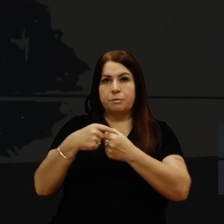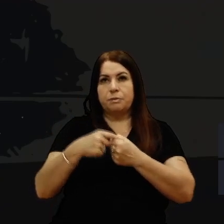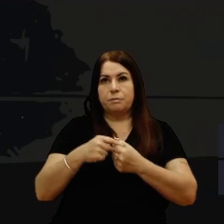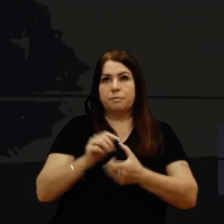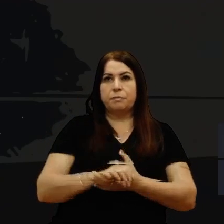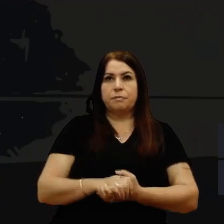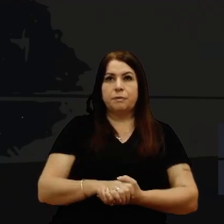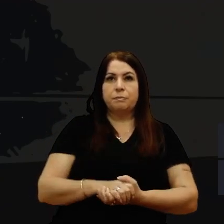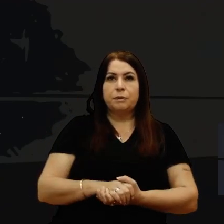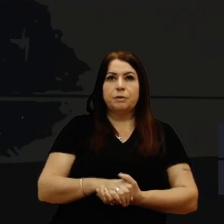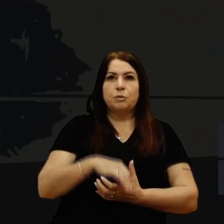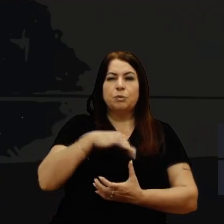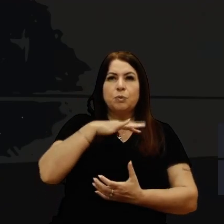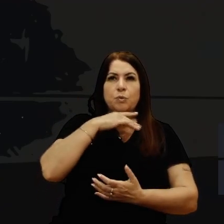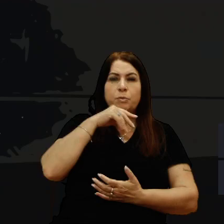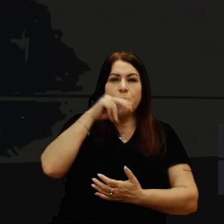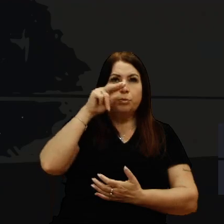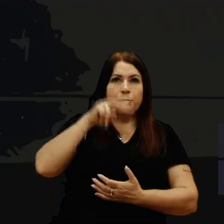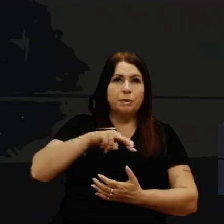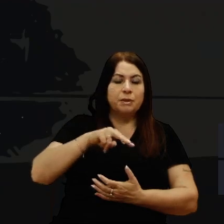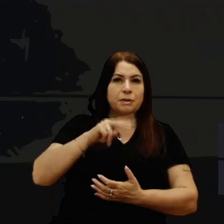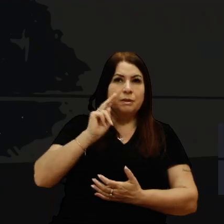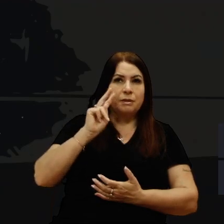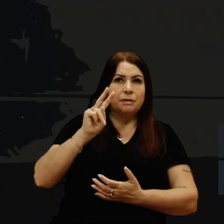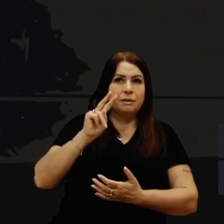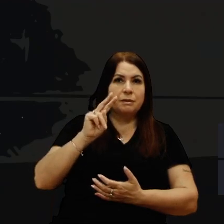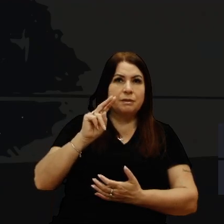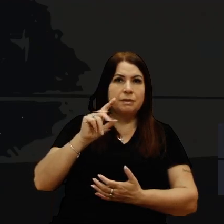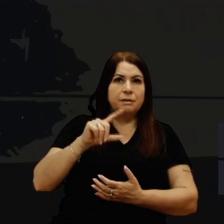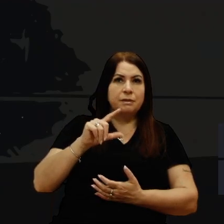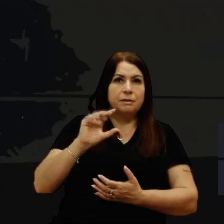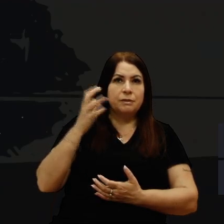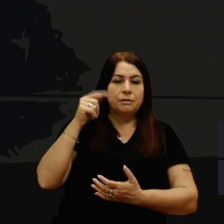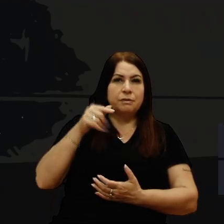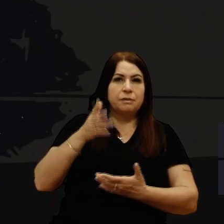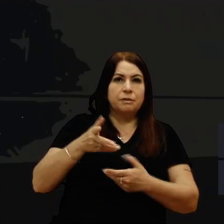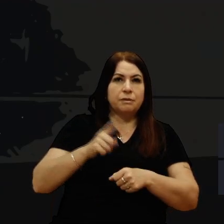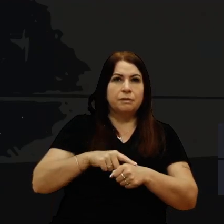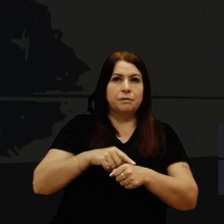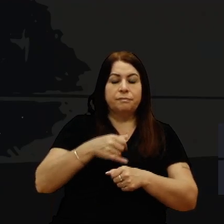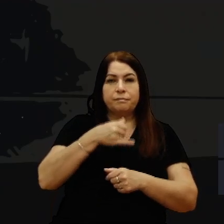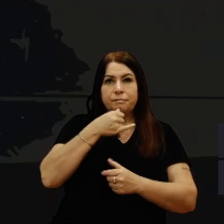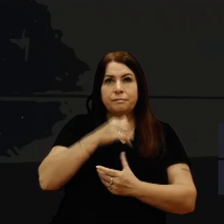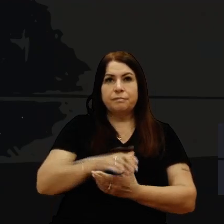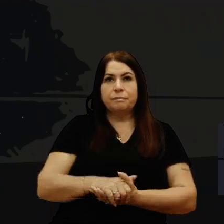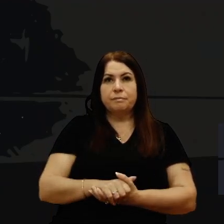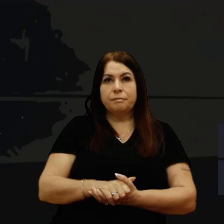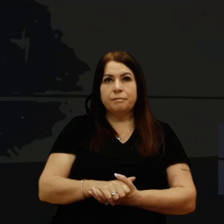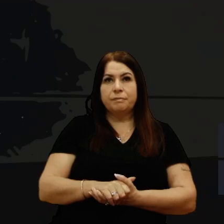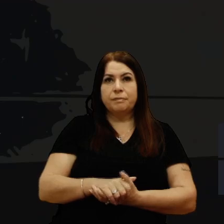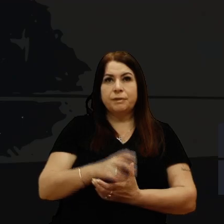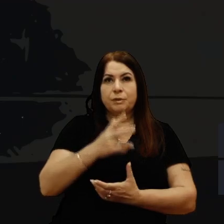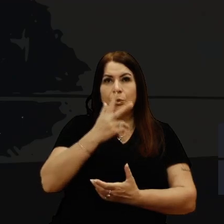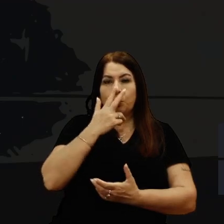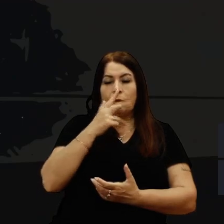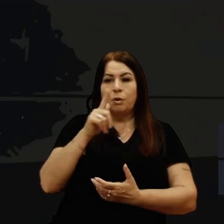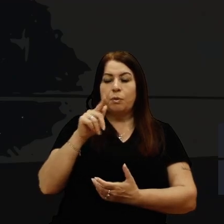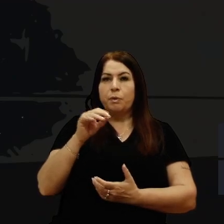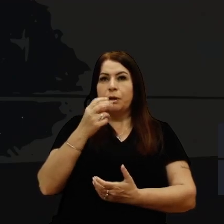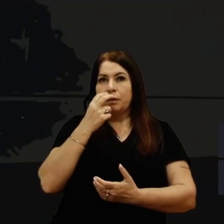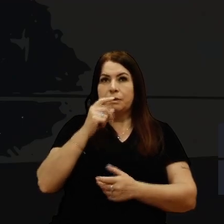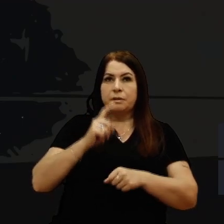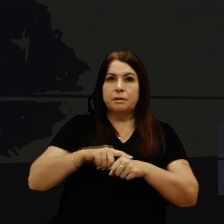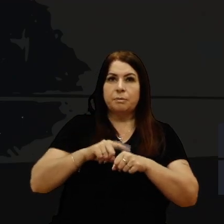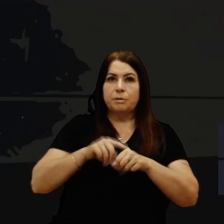Ficou bem ruim para mim ler aqui sem a tela. Tinha que acontecer bem agora, infelizmente. É que nem o gás, né, presidente? Termina na hora